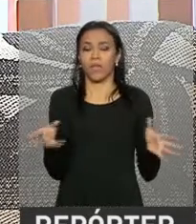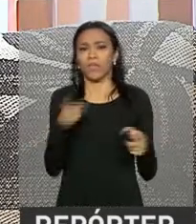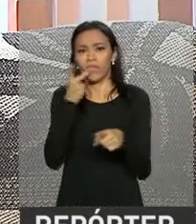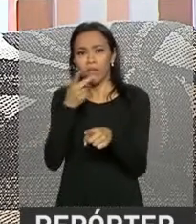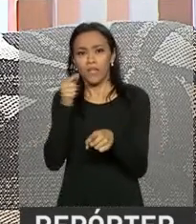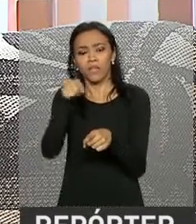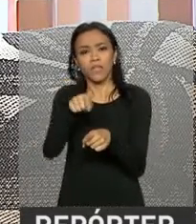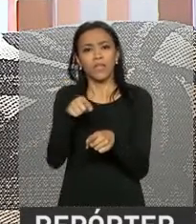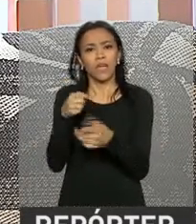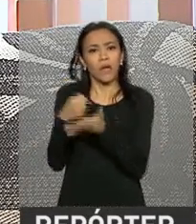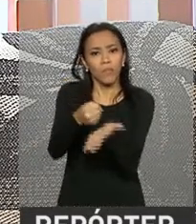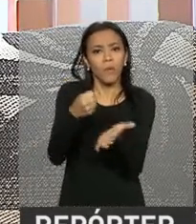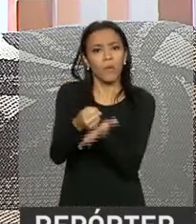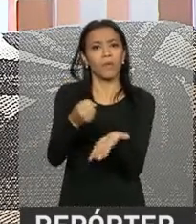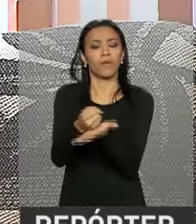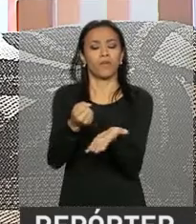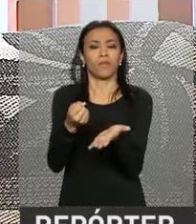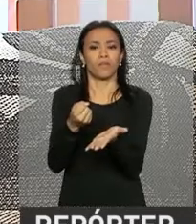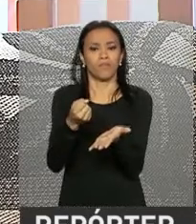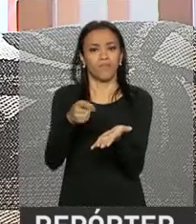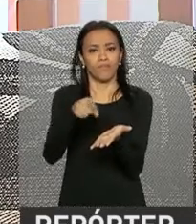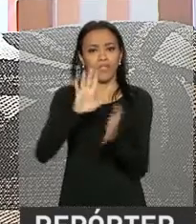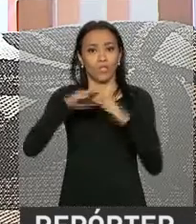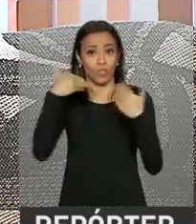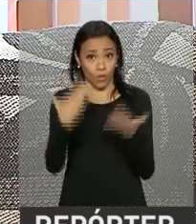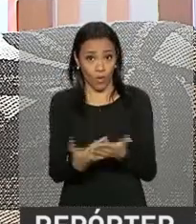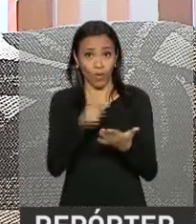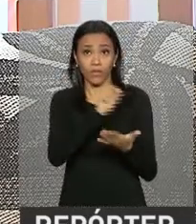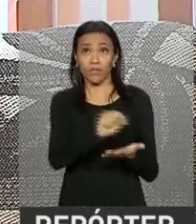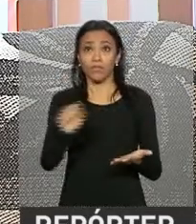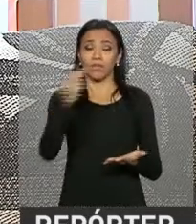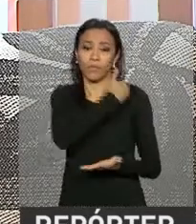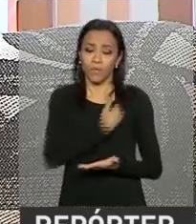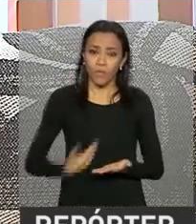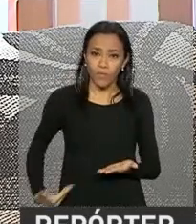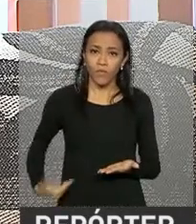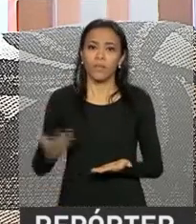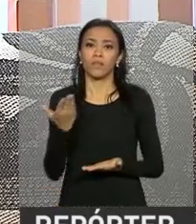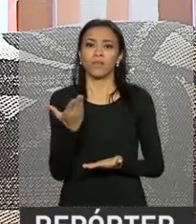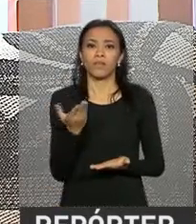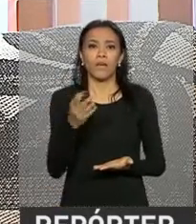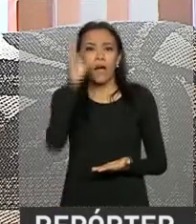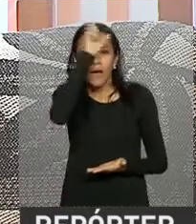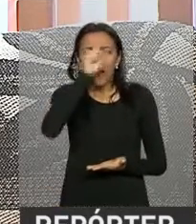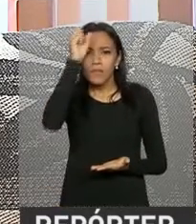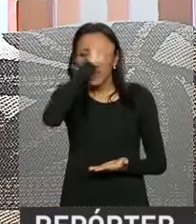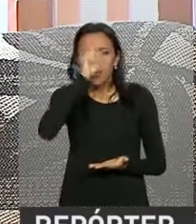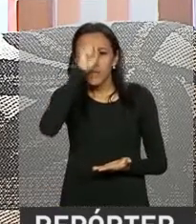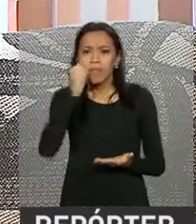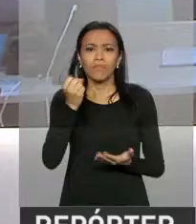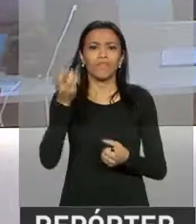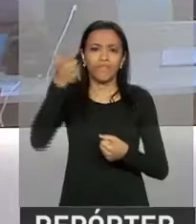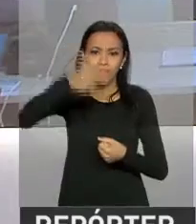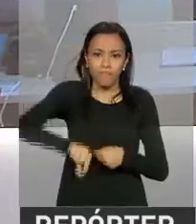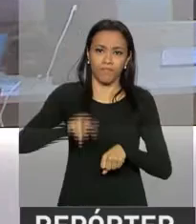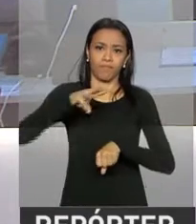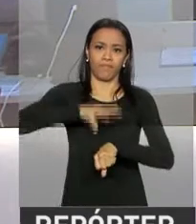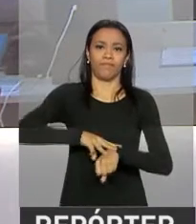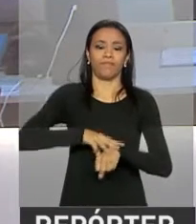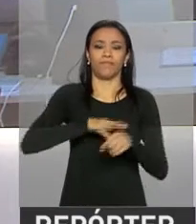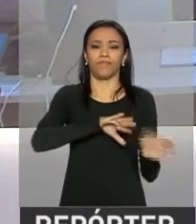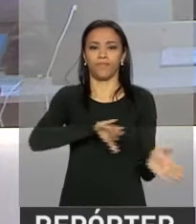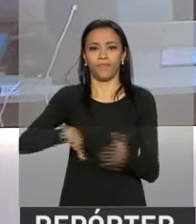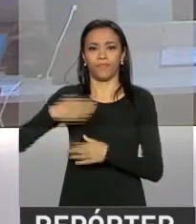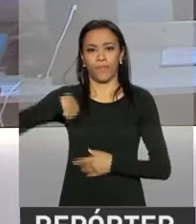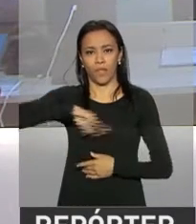assim os alunos assim como eu de escola assim na rede pública a aprender mais como temática e